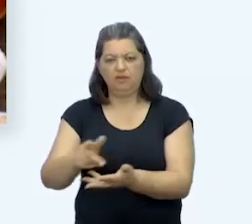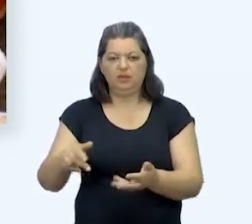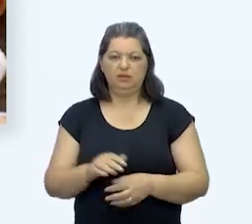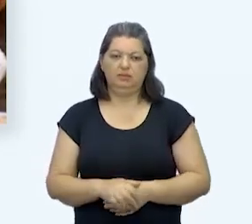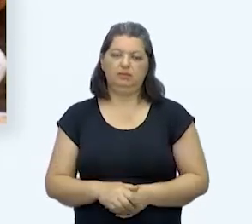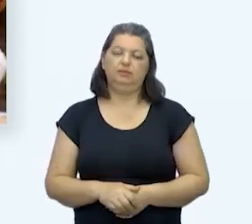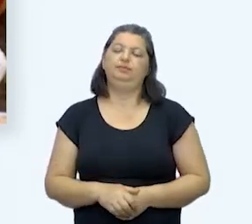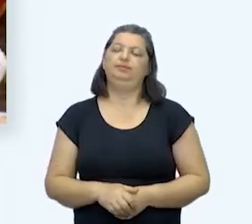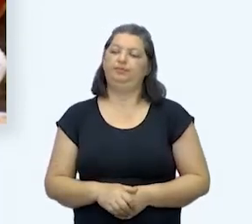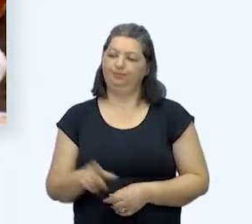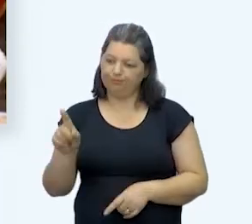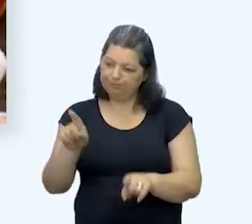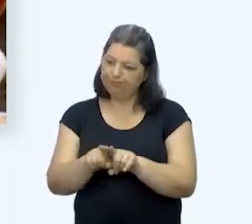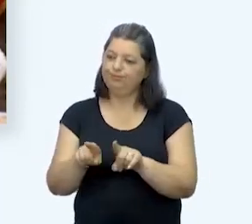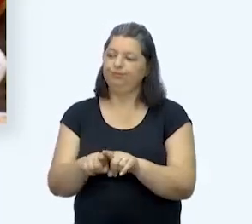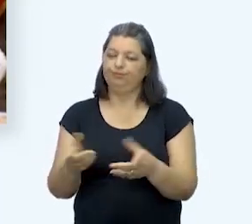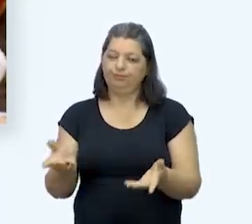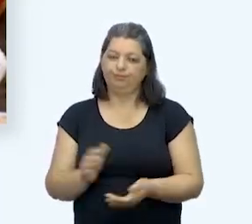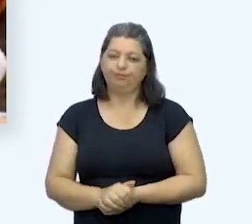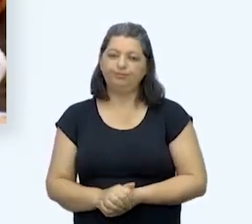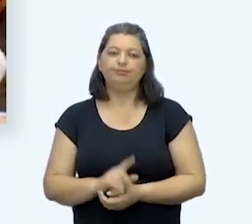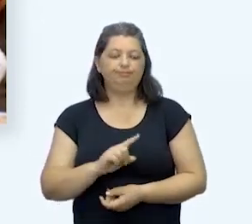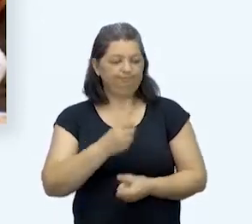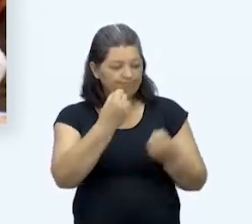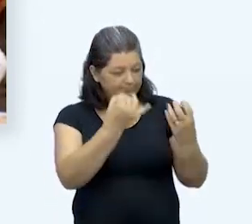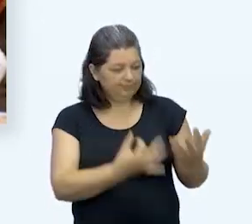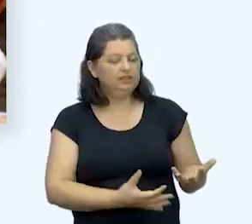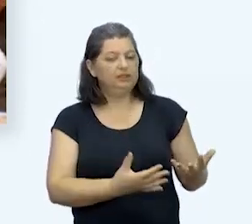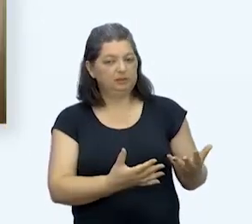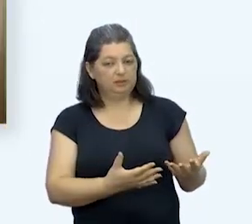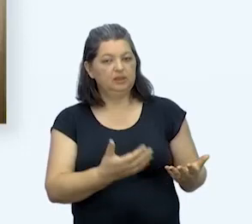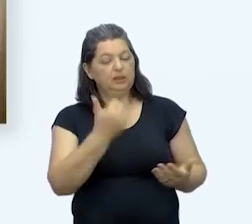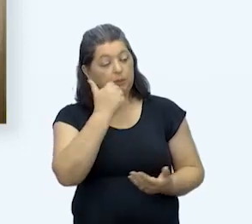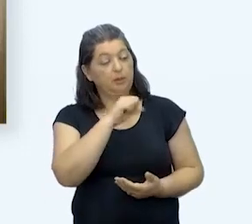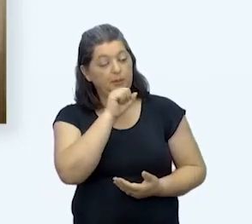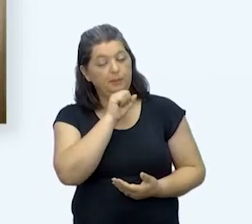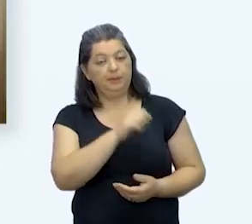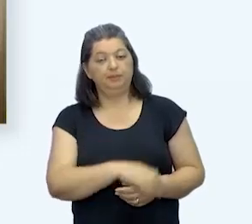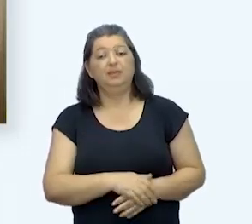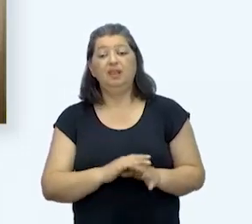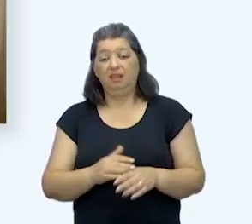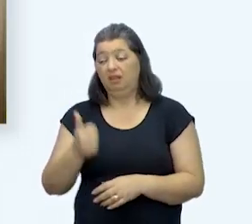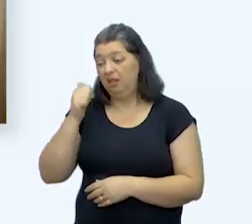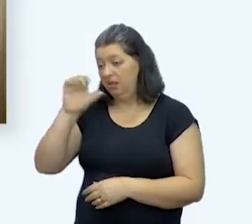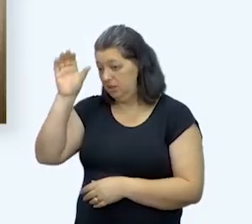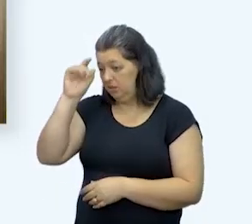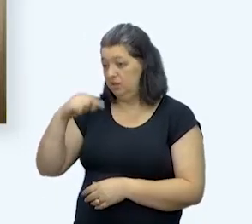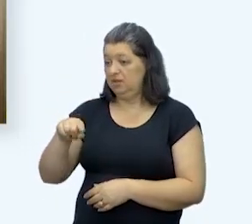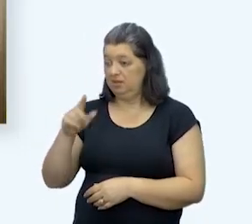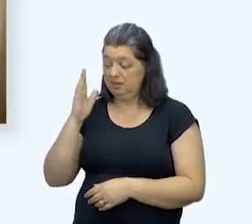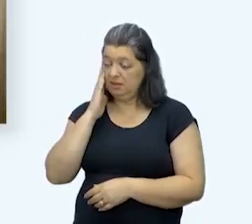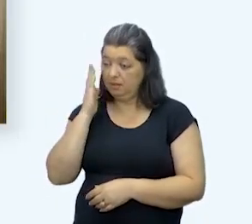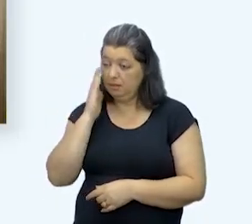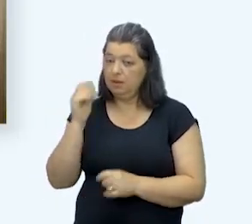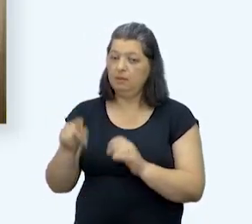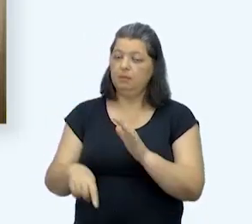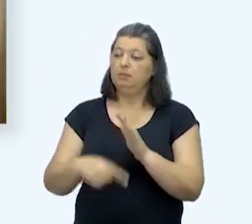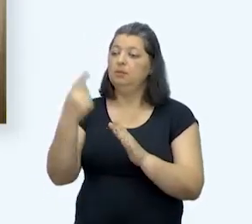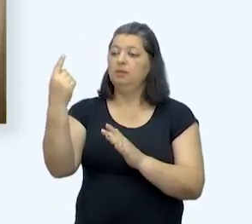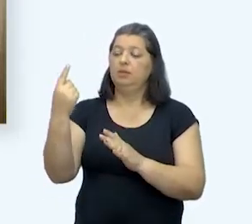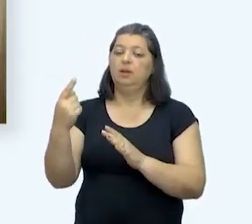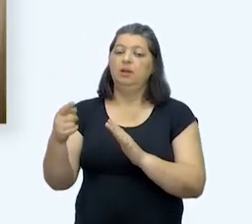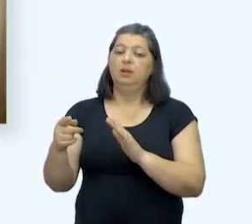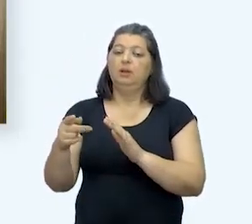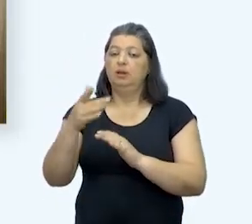ai, ai, você também. Eu tava falando a mesma coisa pra minha mãe. É, tia, a senhora sabia que a primeira vítima dos plásticos